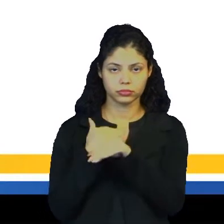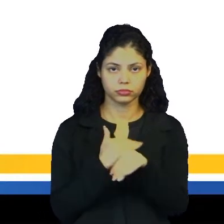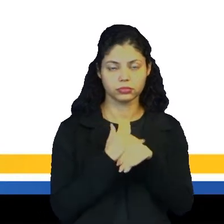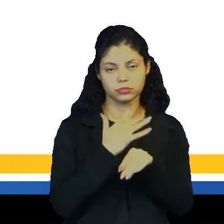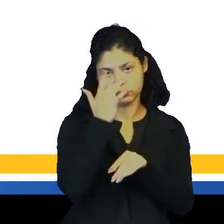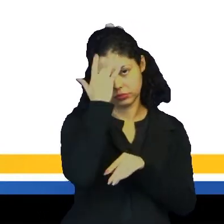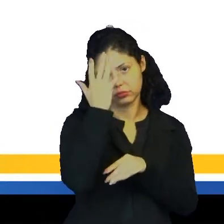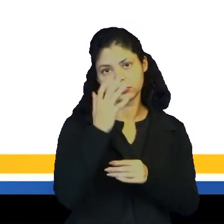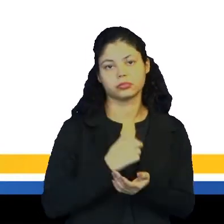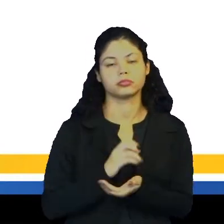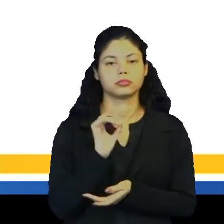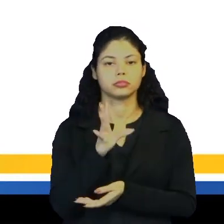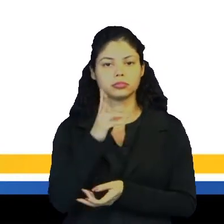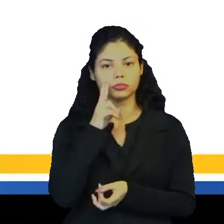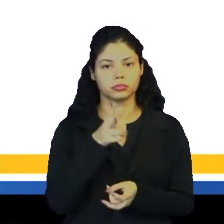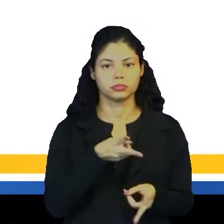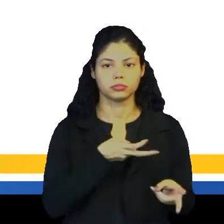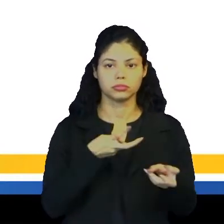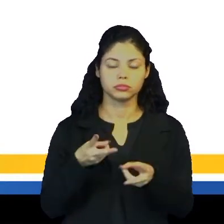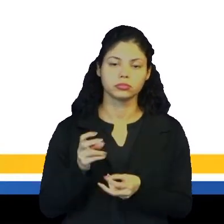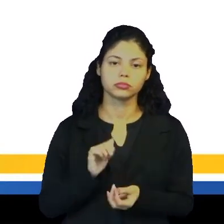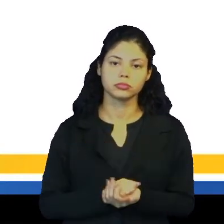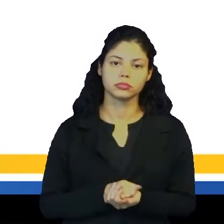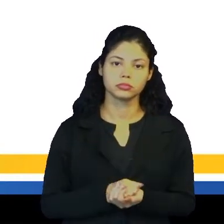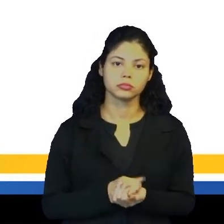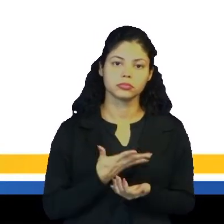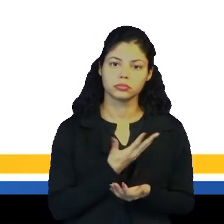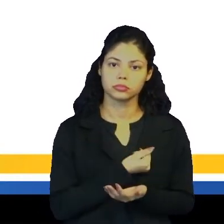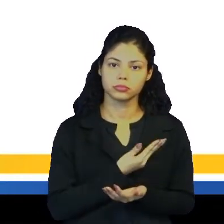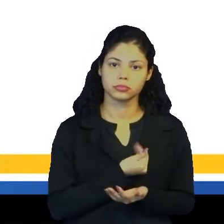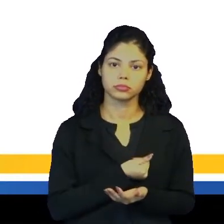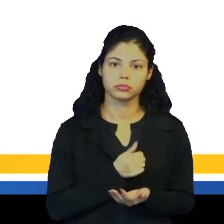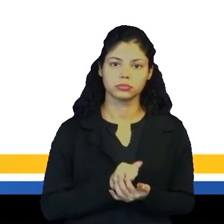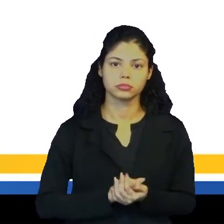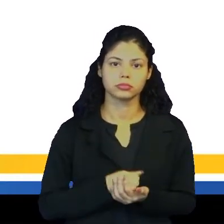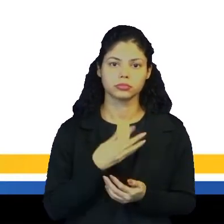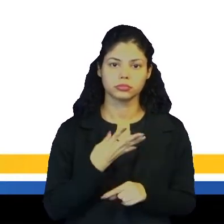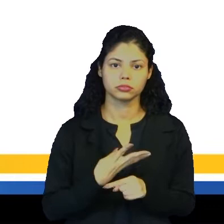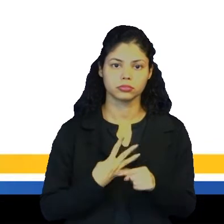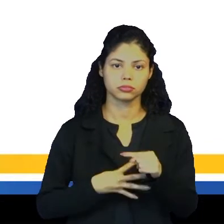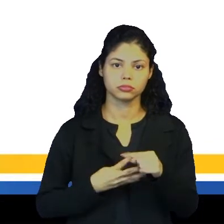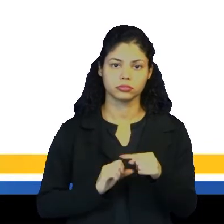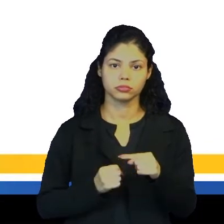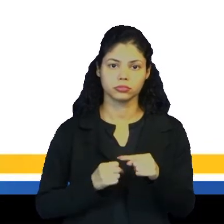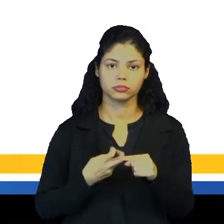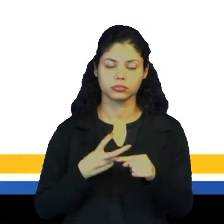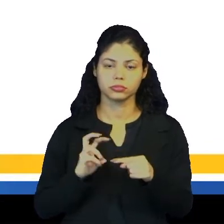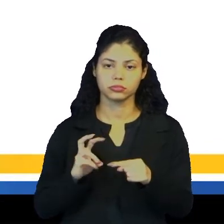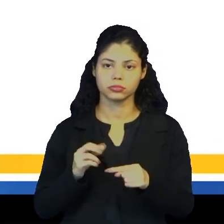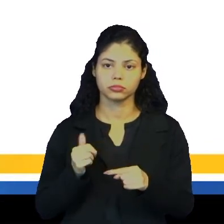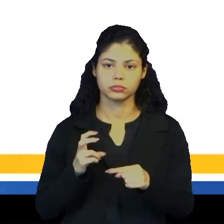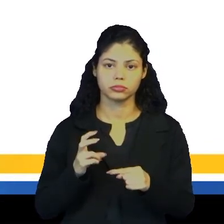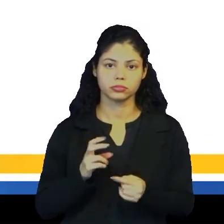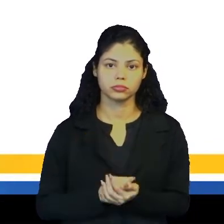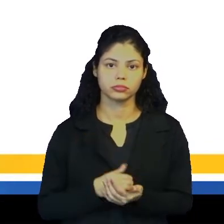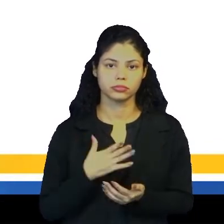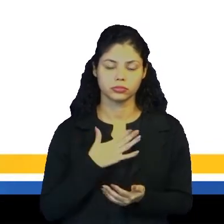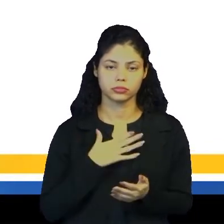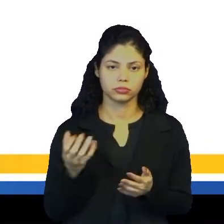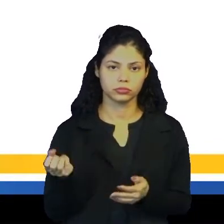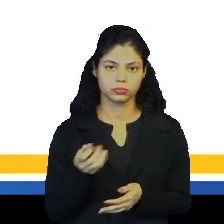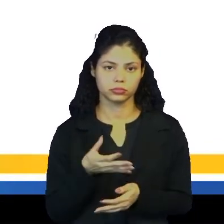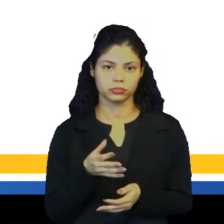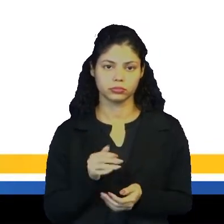é mais fácil, né? Porque basta eu observar os numeradores, 48 e 15, que são os numeradores das